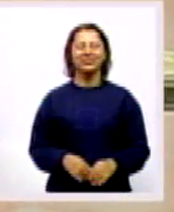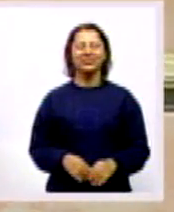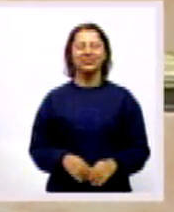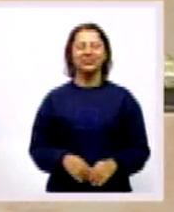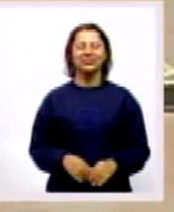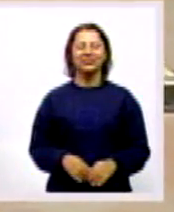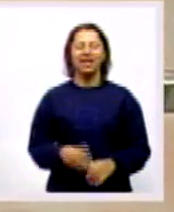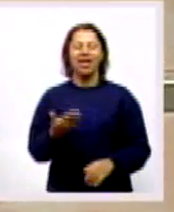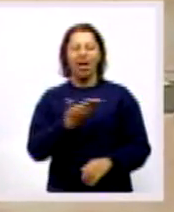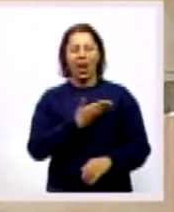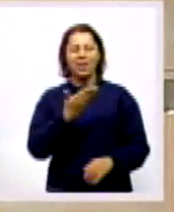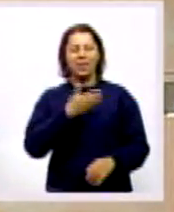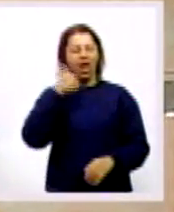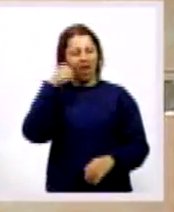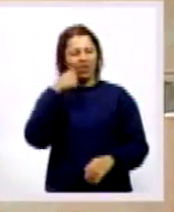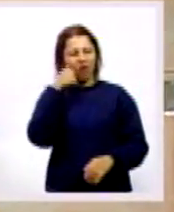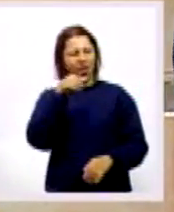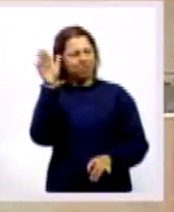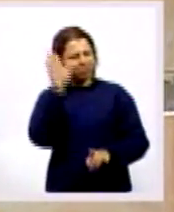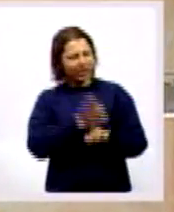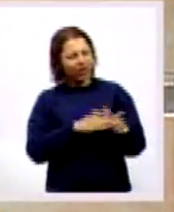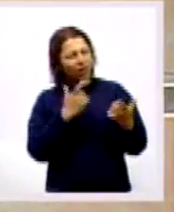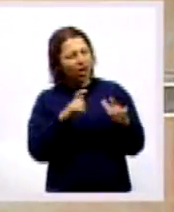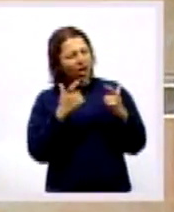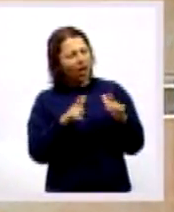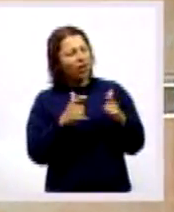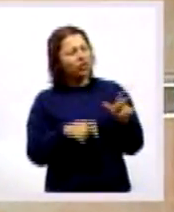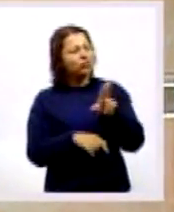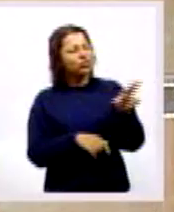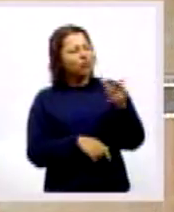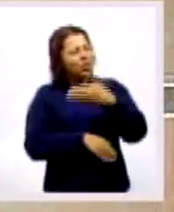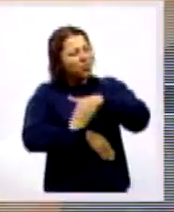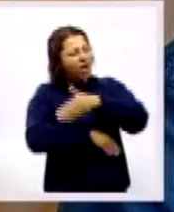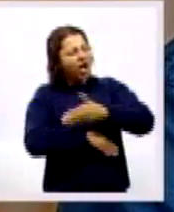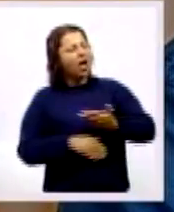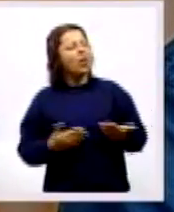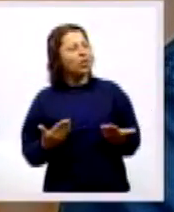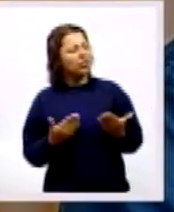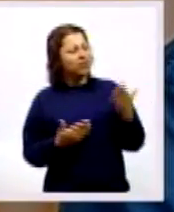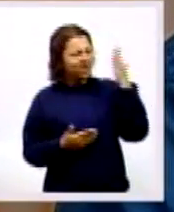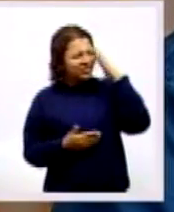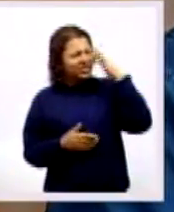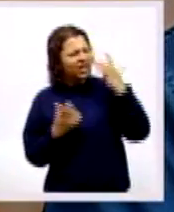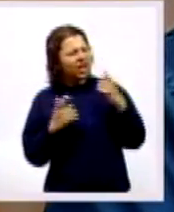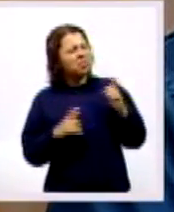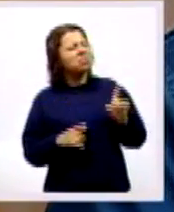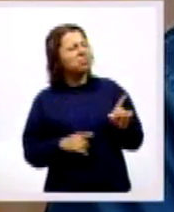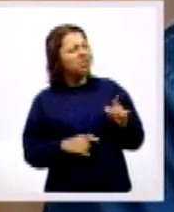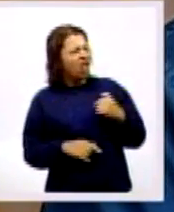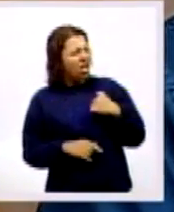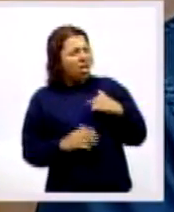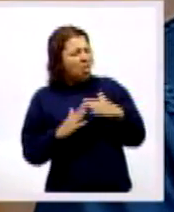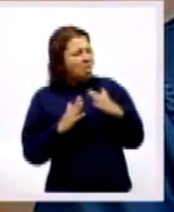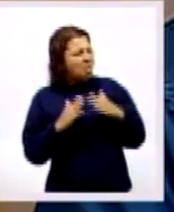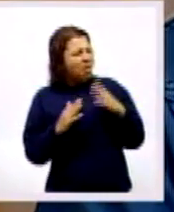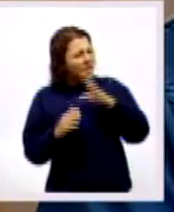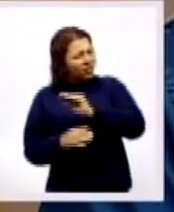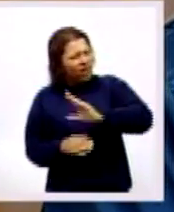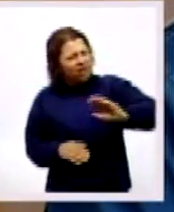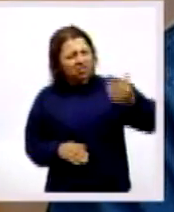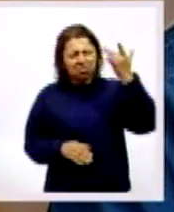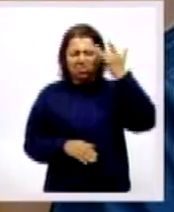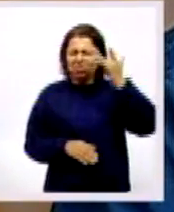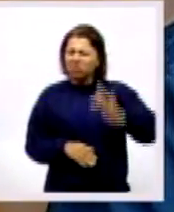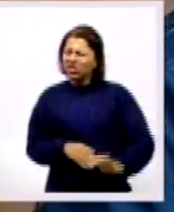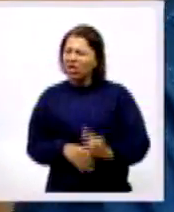Aí vem a comadre Geralda. Comadre Geralda, ele tá querendo chegar lá na rua, comadre Geralda, mas ela já sabe onde é. É engraçado que eu moro aqui tanto tempo, não tô lembrado dessa